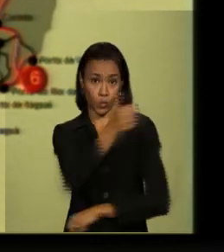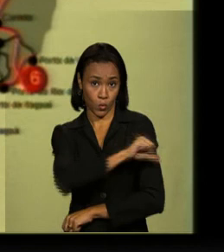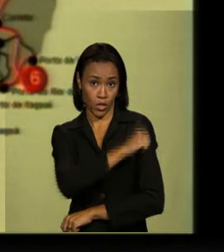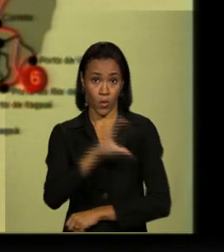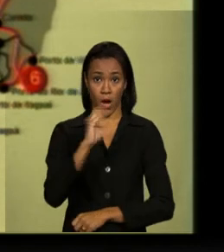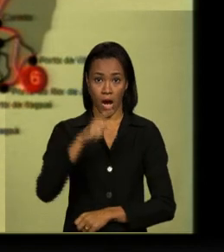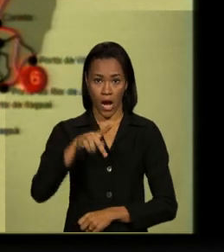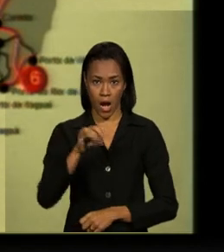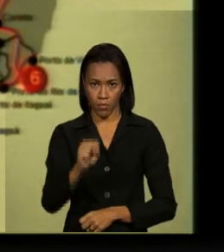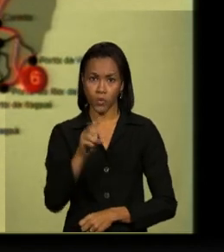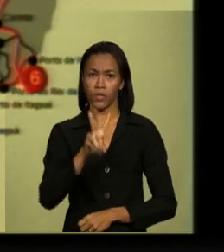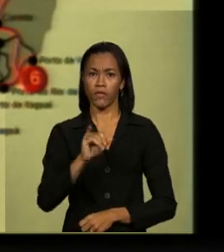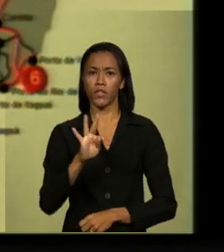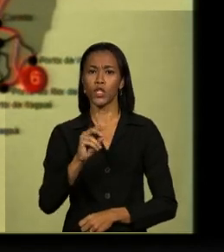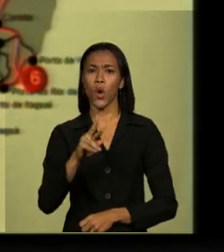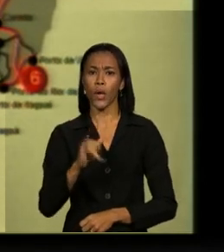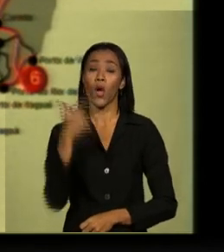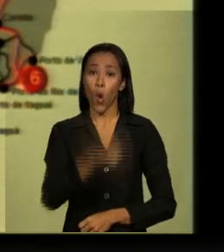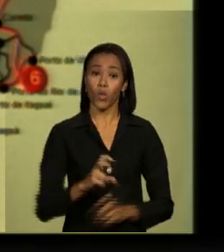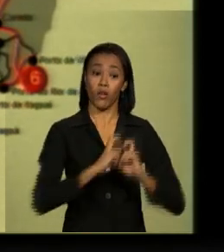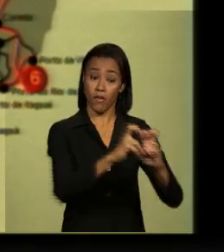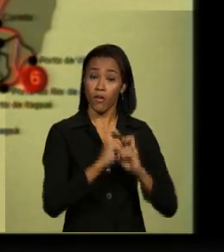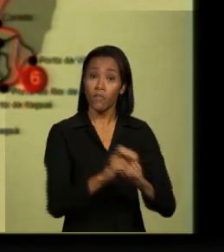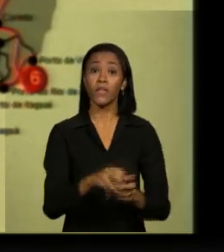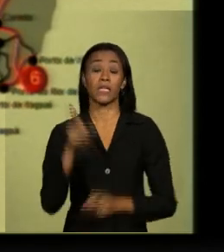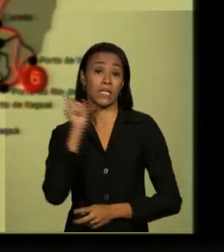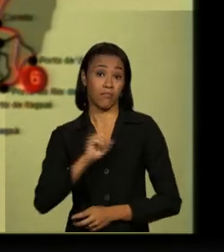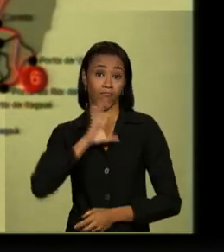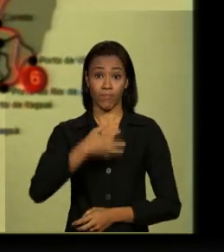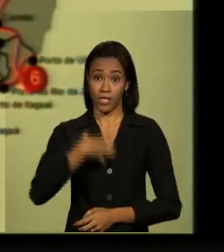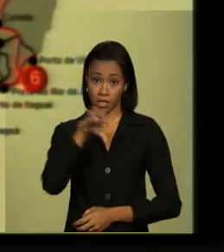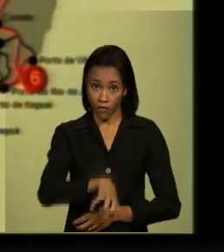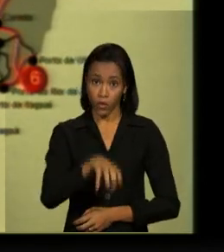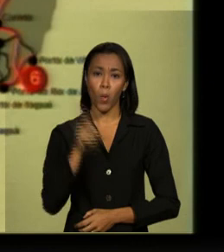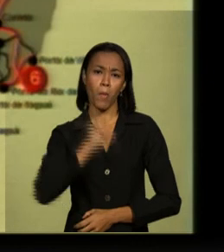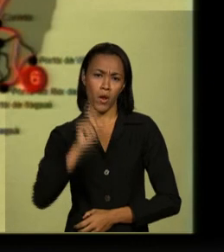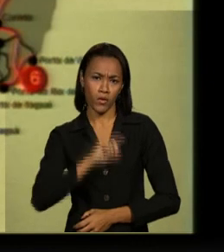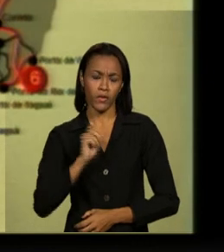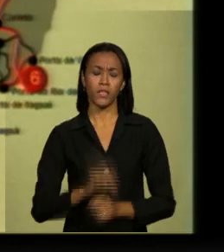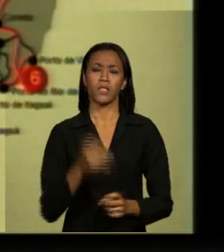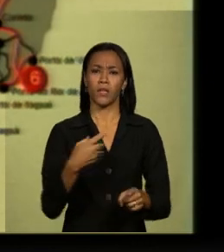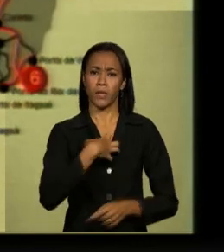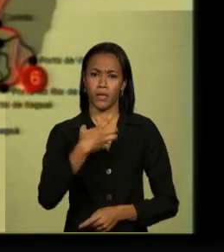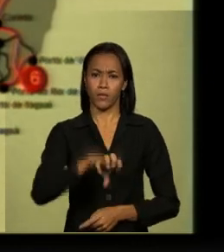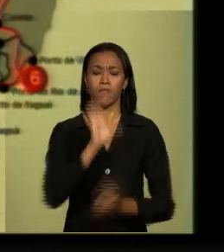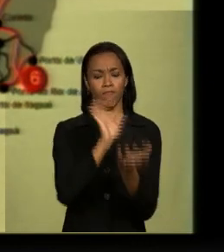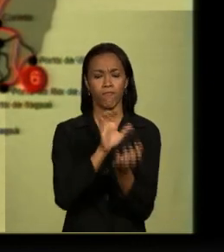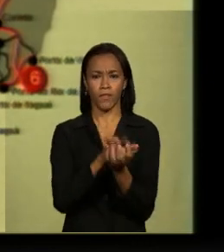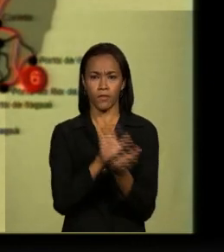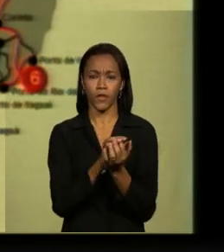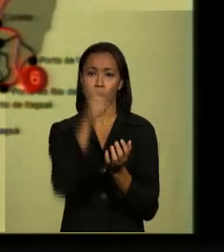Vitória A Ferrovia Belo Horizonte Salvador A Ferrovia Salvador Recife